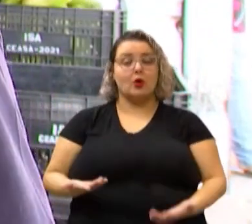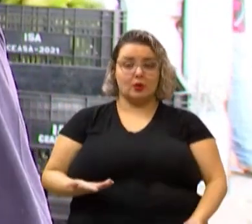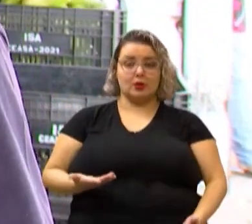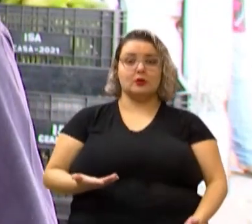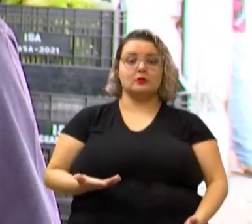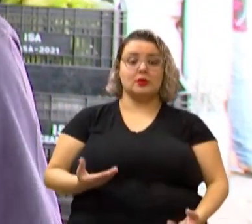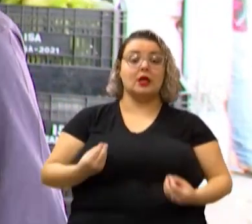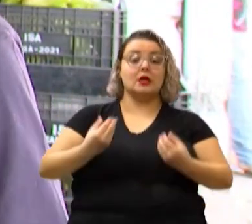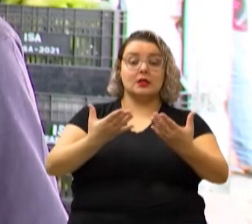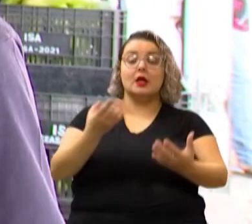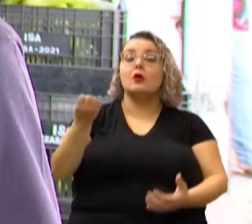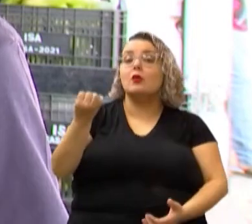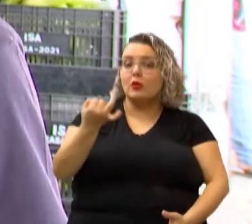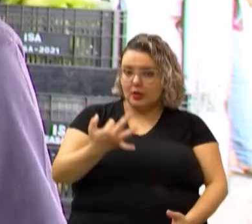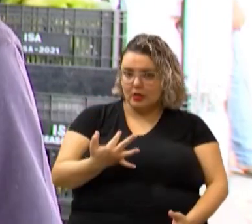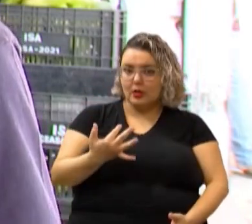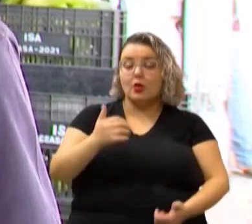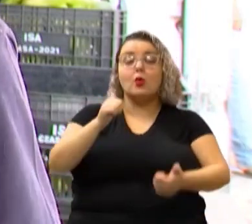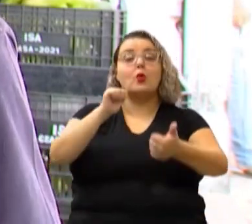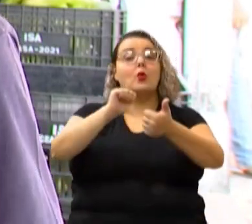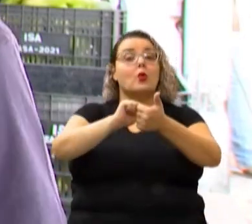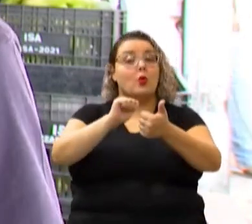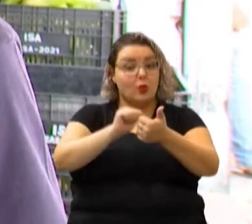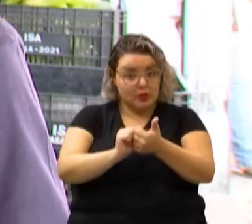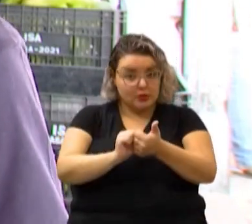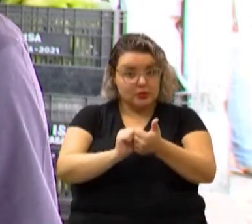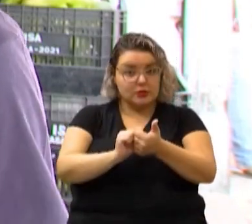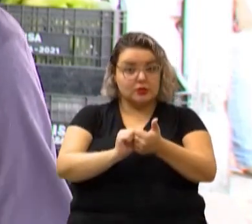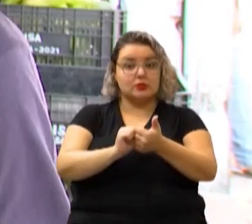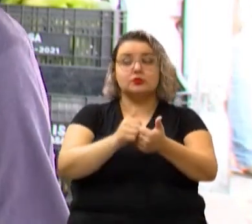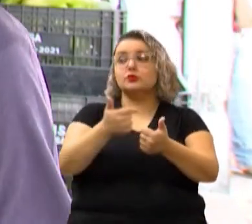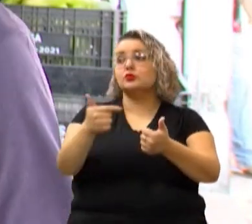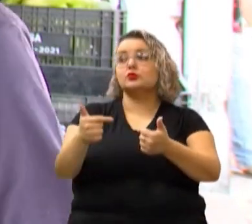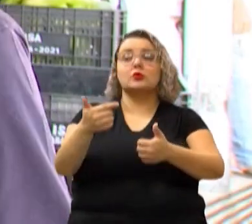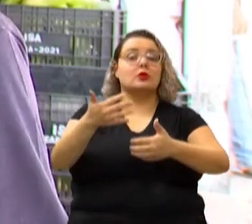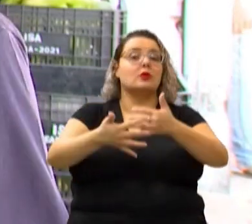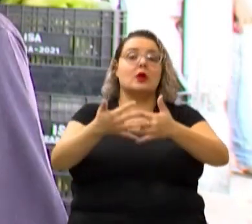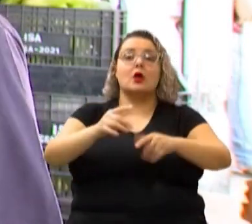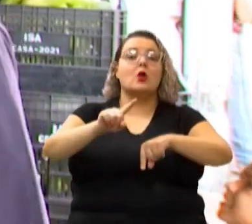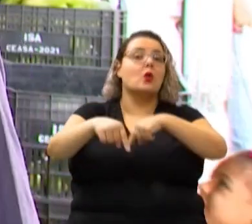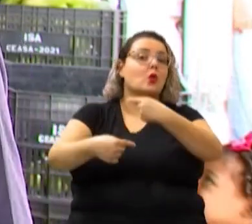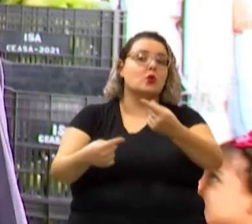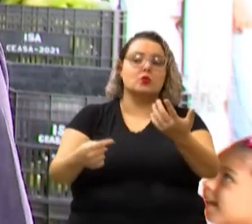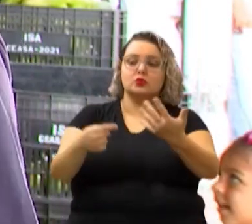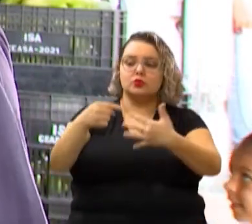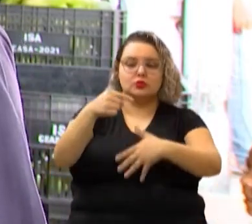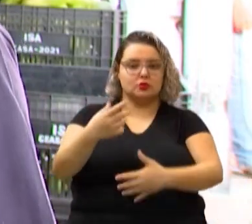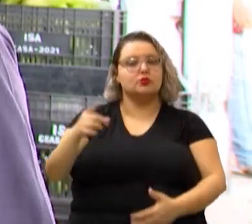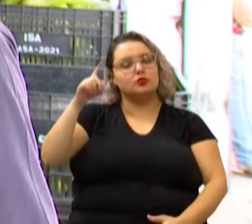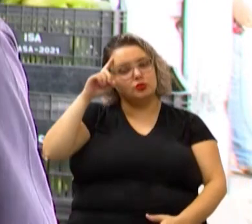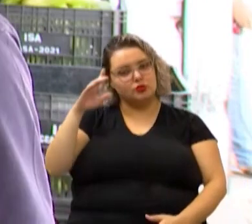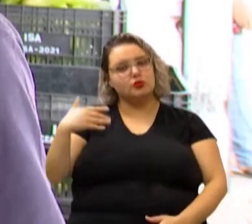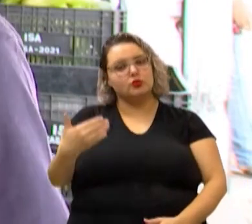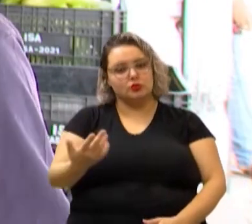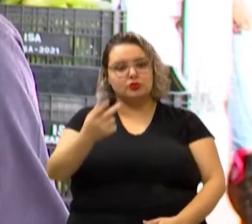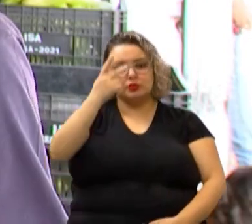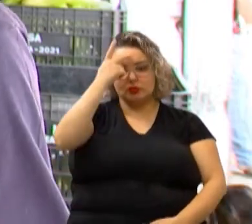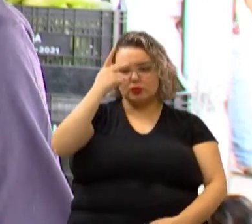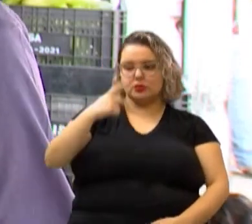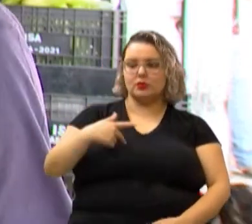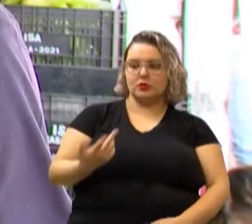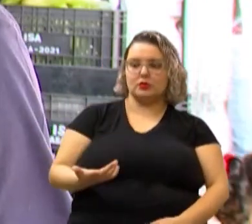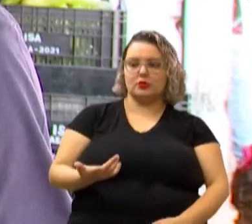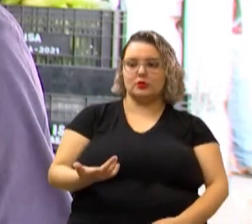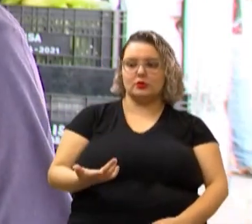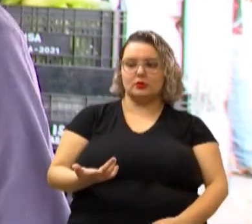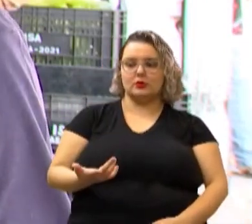permanente, né, que conceda quantidade, qualidade, sem comprometer outras questões do dia a dia,